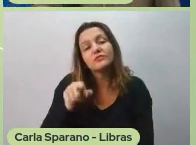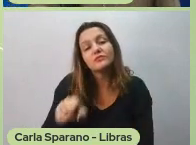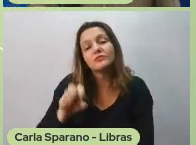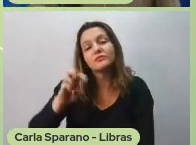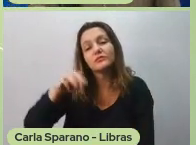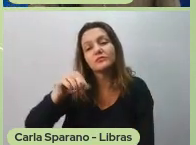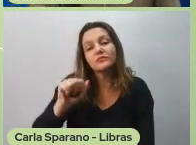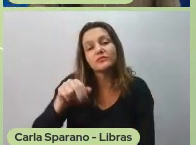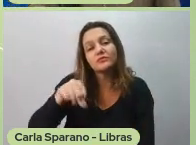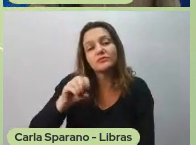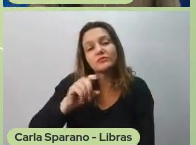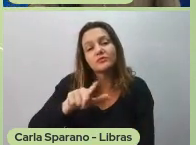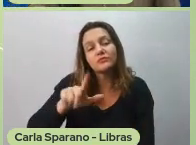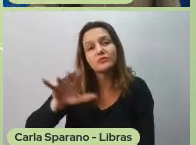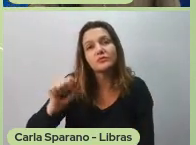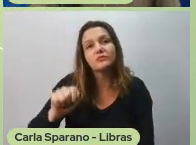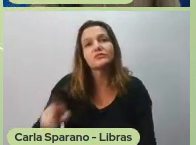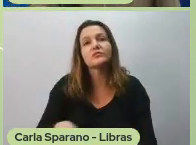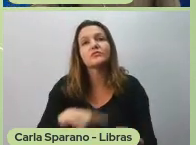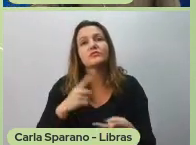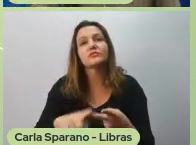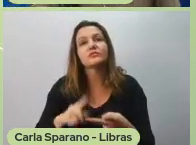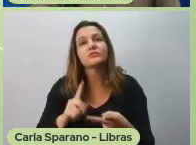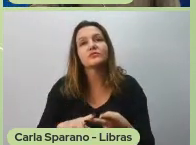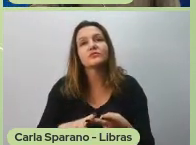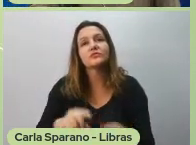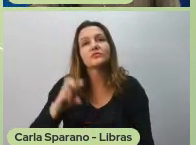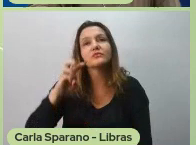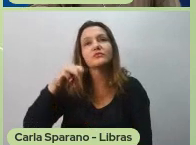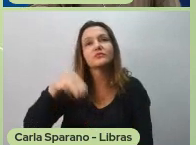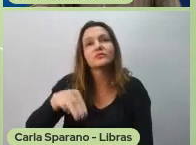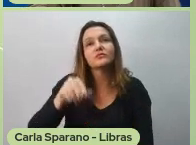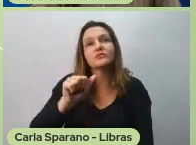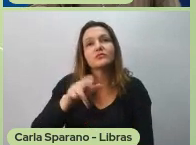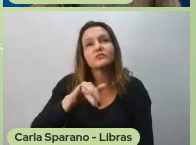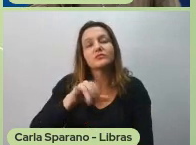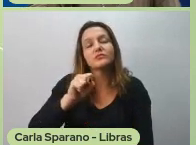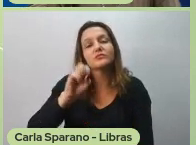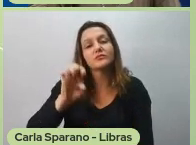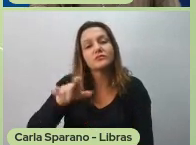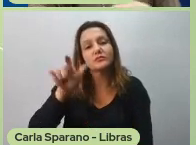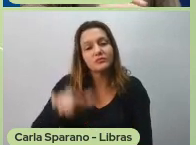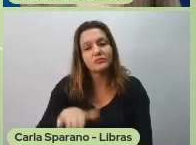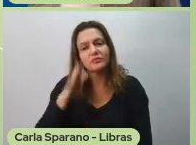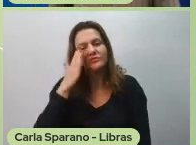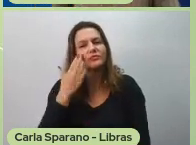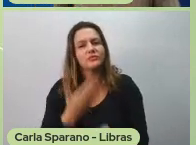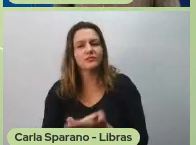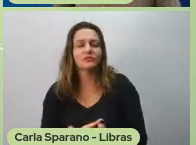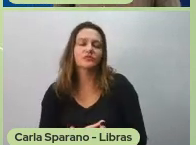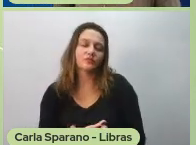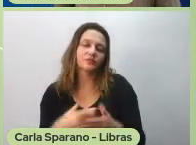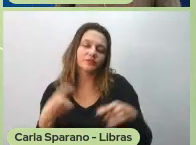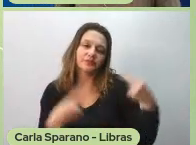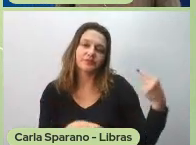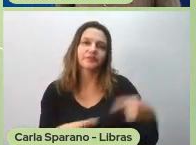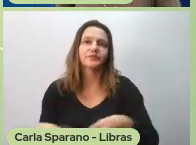Manuela e para a Marise. Tá? Se vocês acreditam que esse debate, que é um debate que me parece que já é um